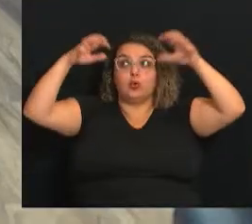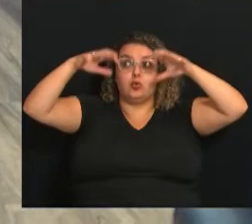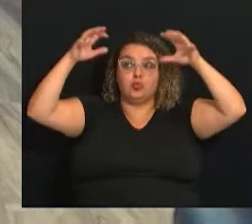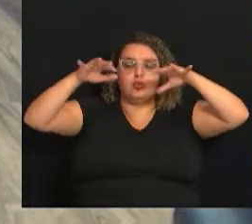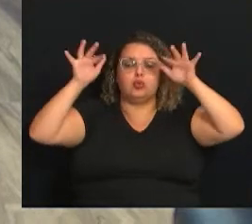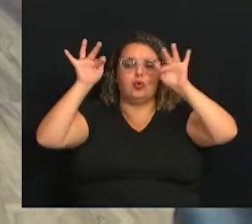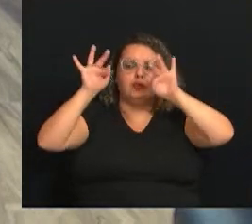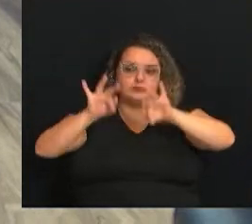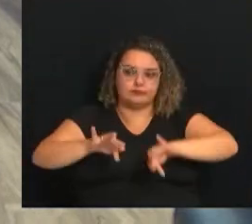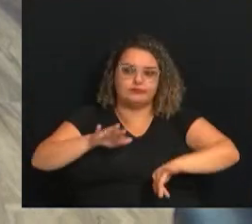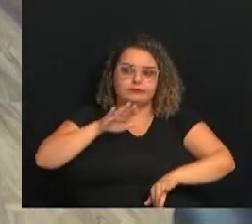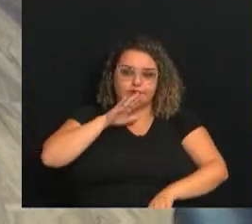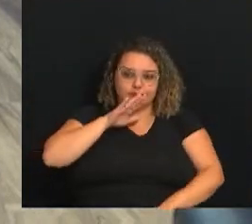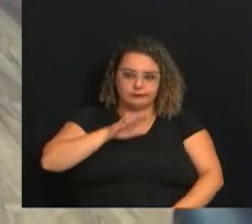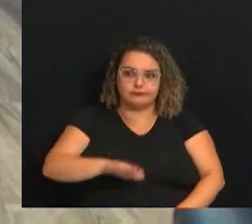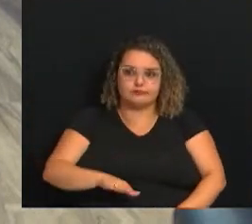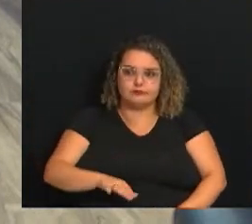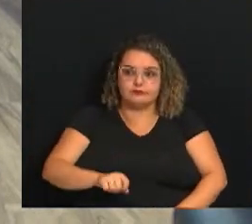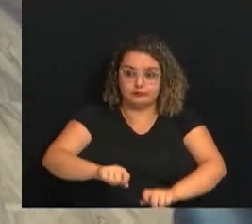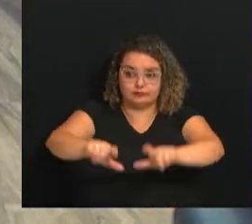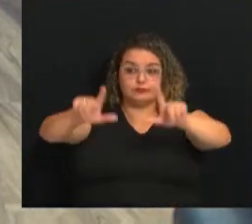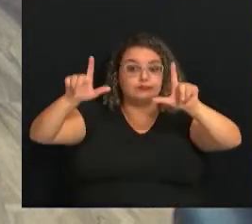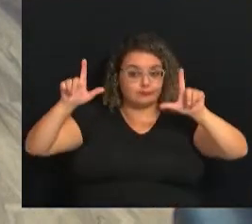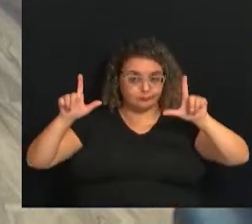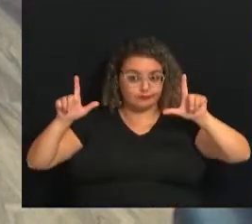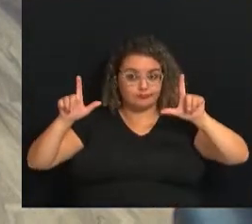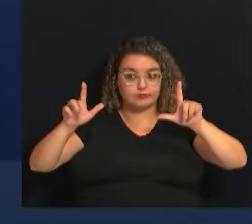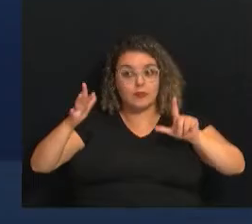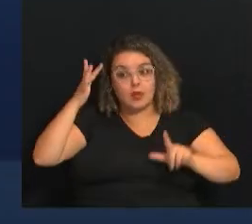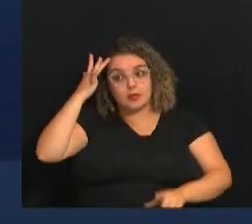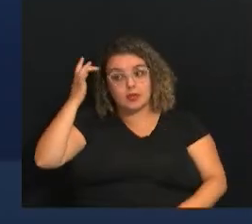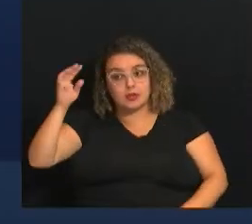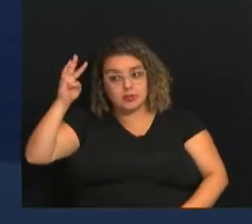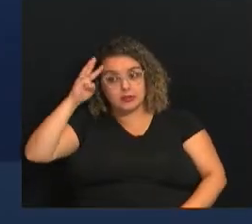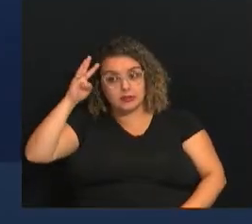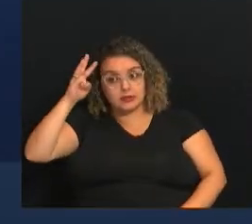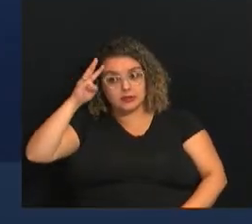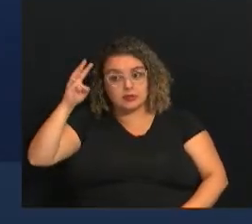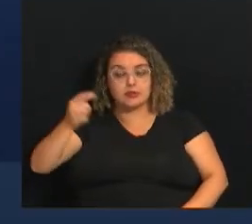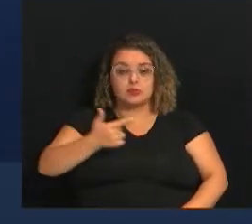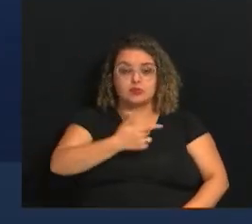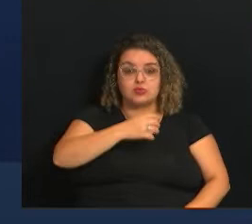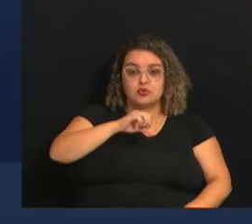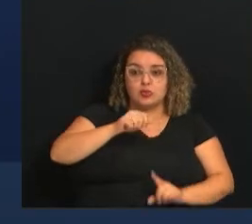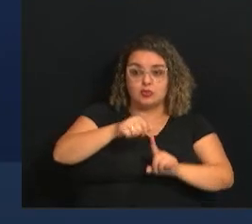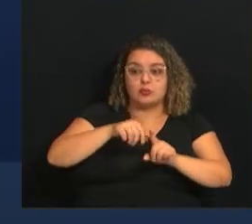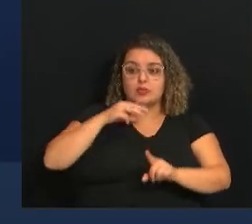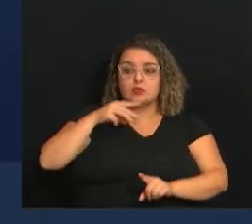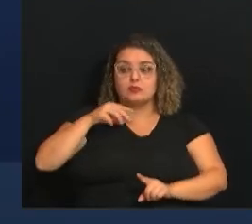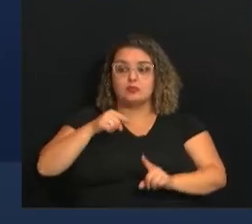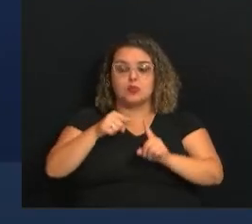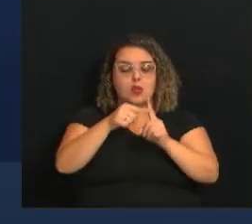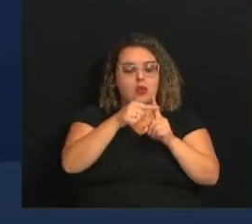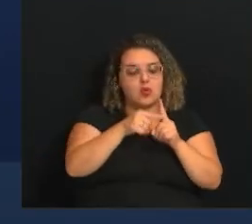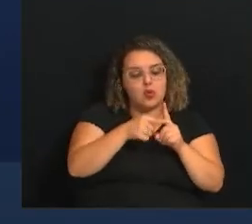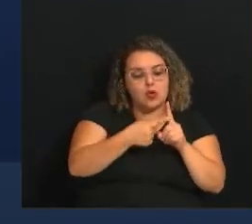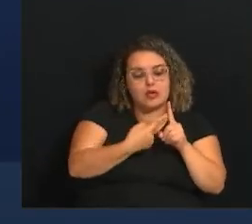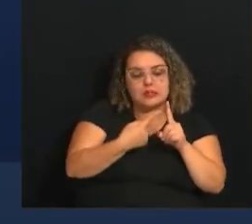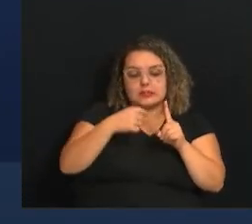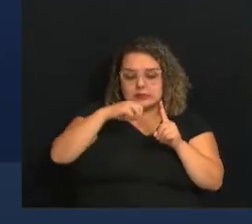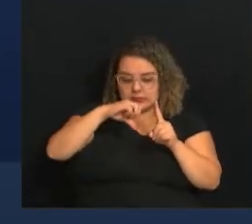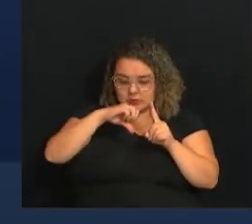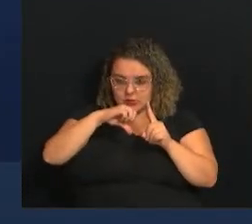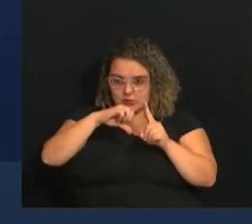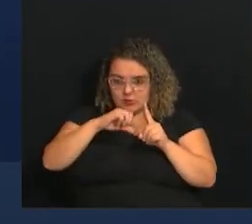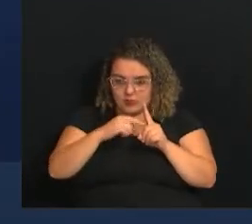só, as temperaturas já estão aqui na minha tela. Amanhã, terça-feira, 29 de março, olha só, mínima de 19 graus.